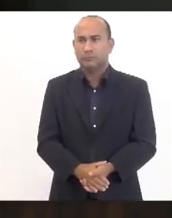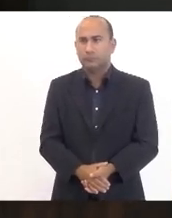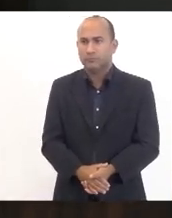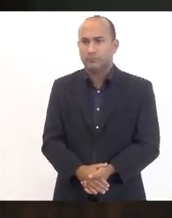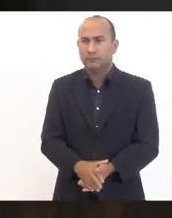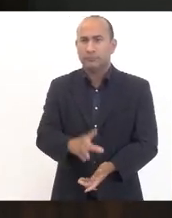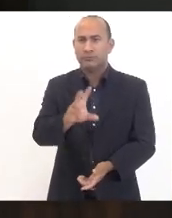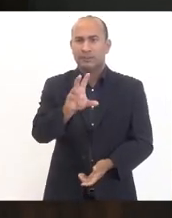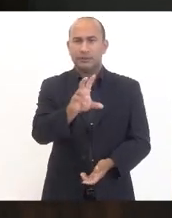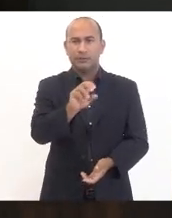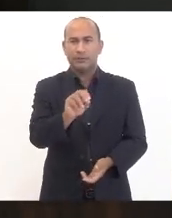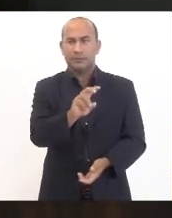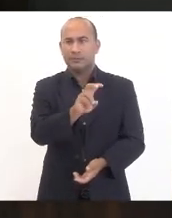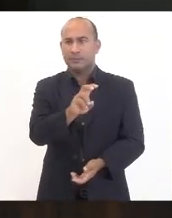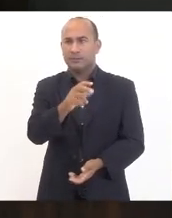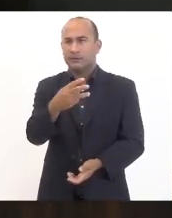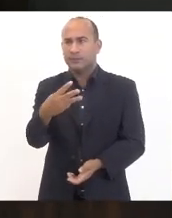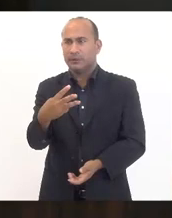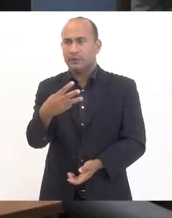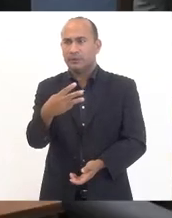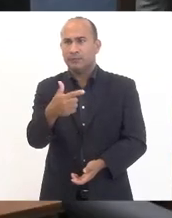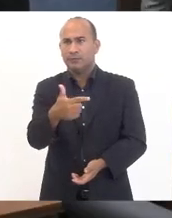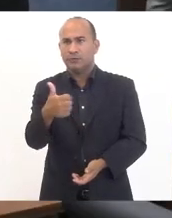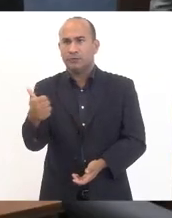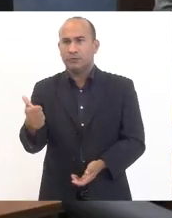50, 53 de 21.